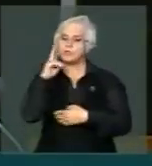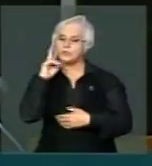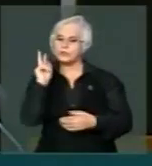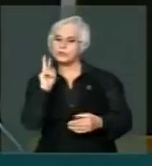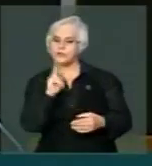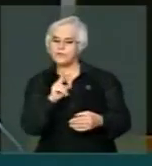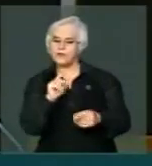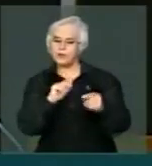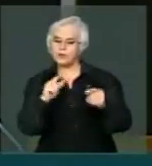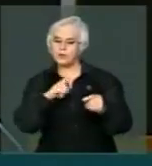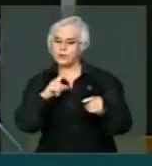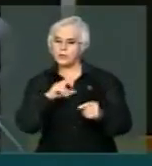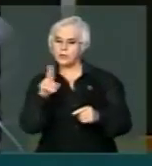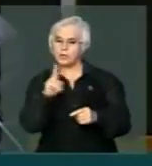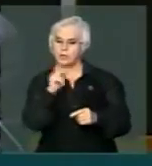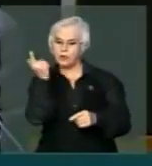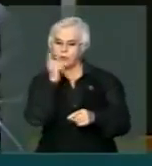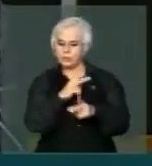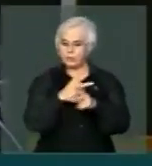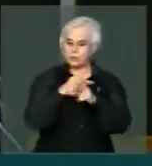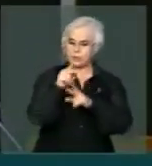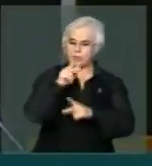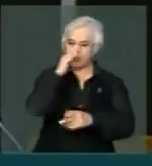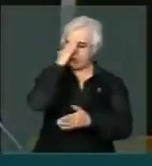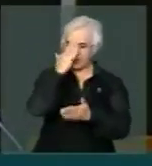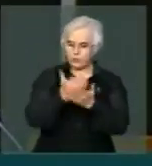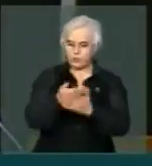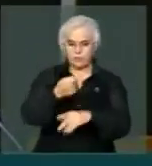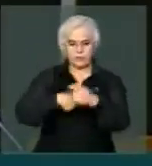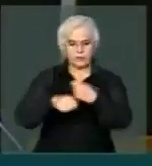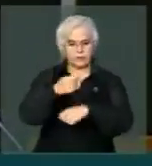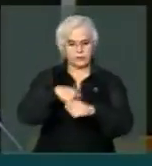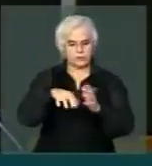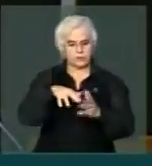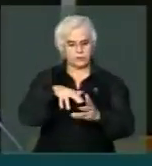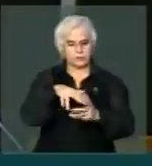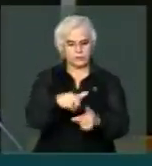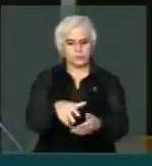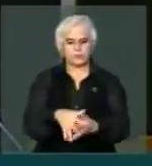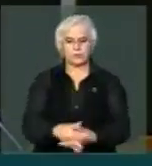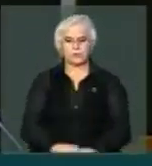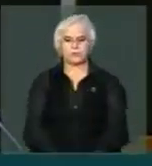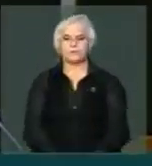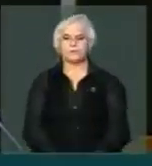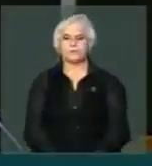ver isso que se chama ganhar a confiança do mercado. Na votação anterior, senhor presidente,